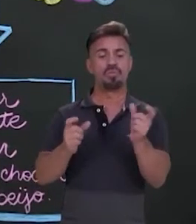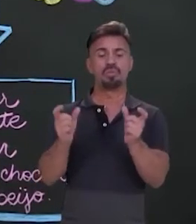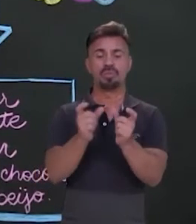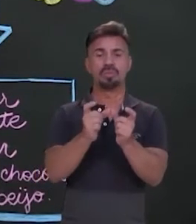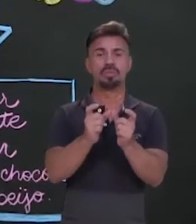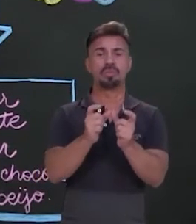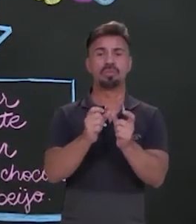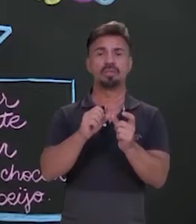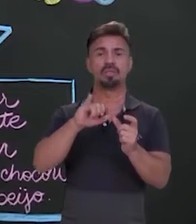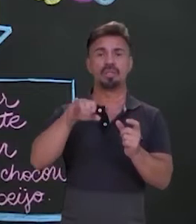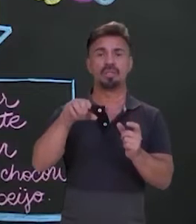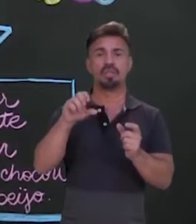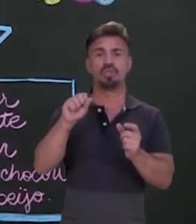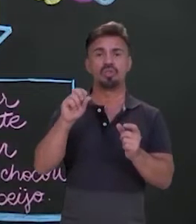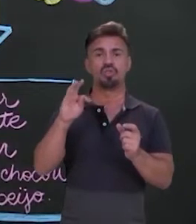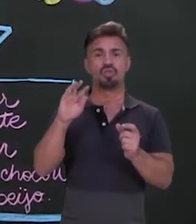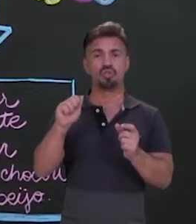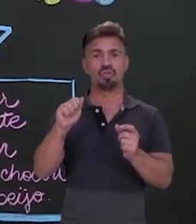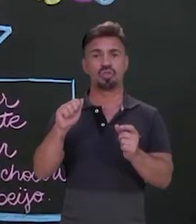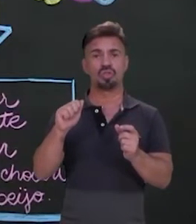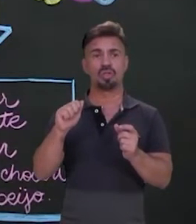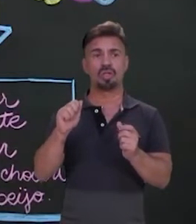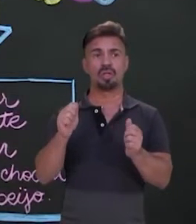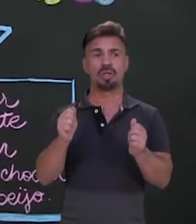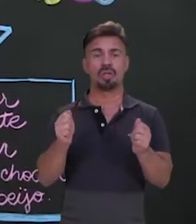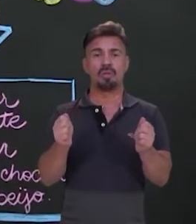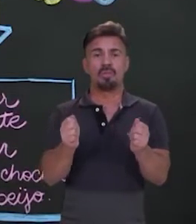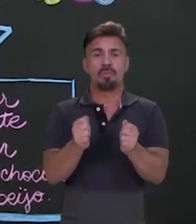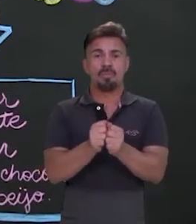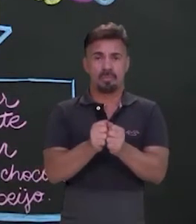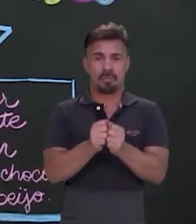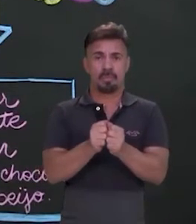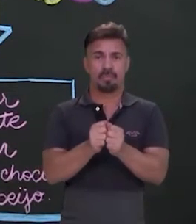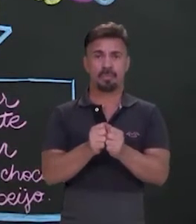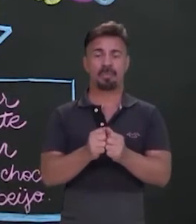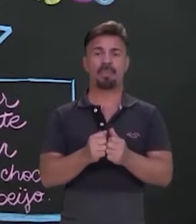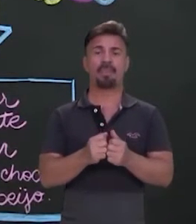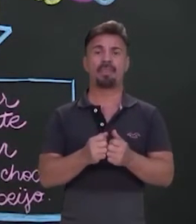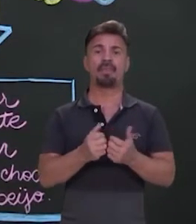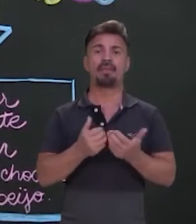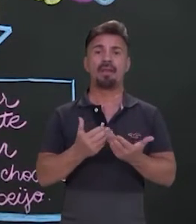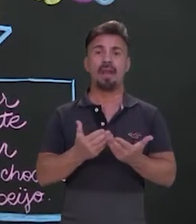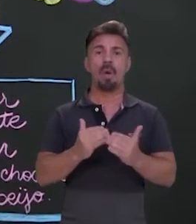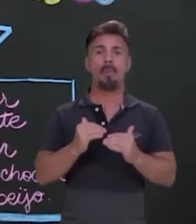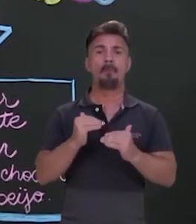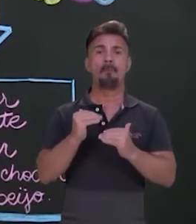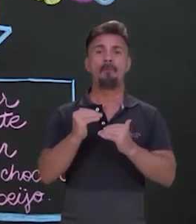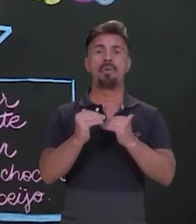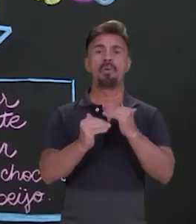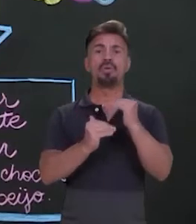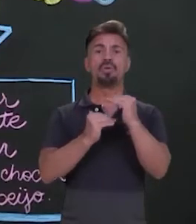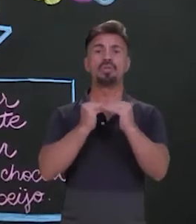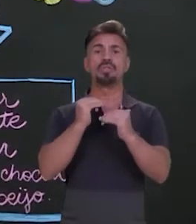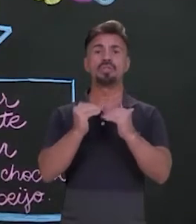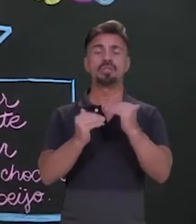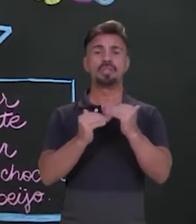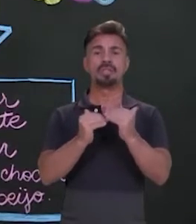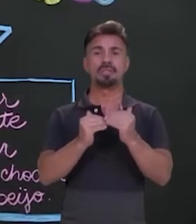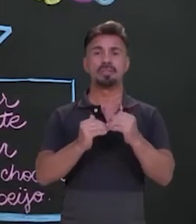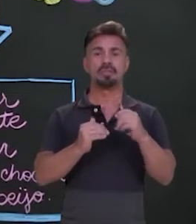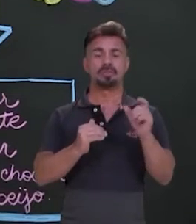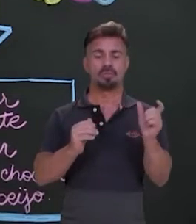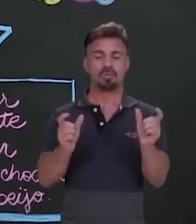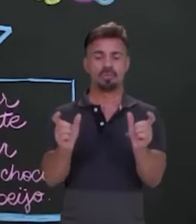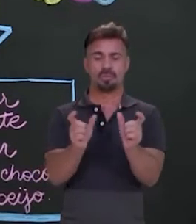de justaposição. As palavras estão justapostas. Esse é o processo de